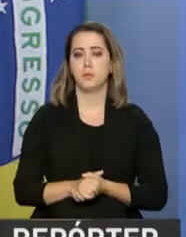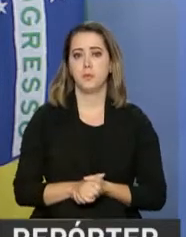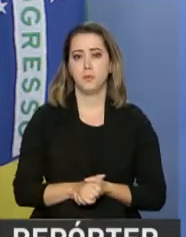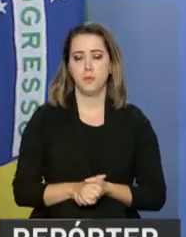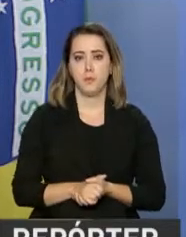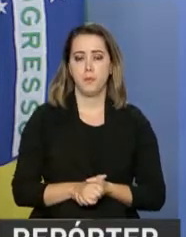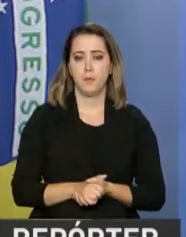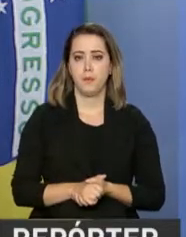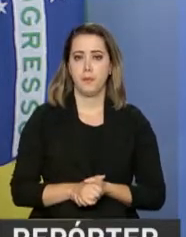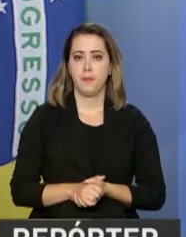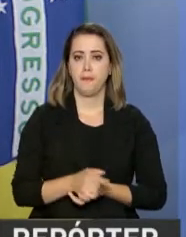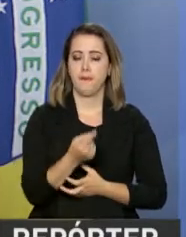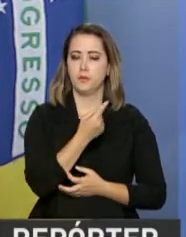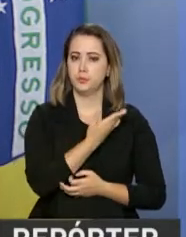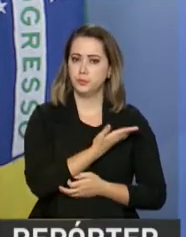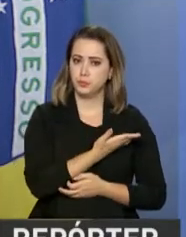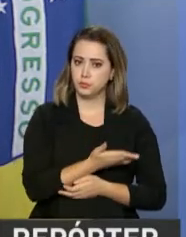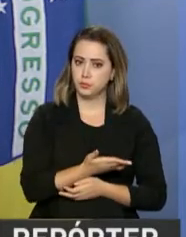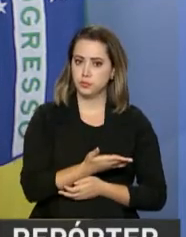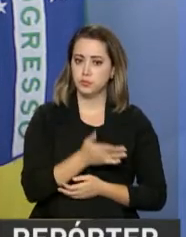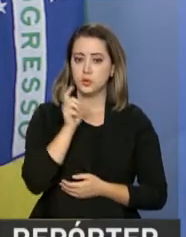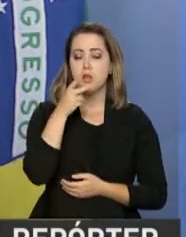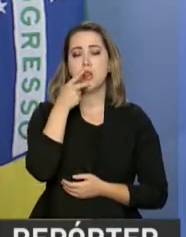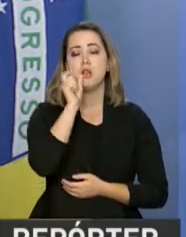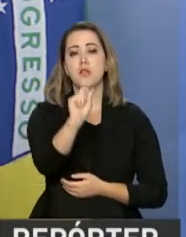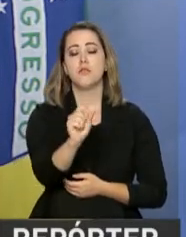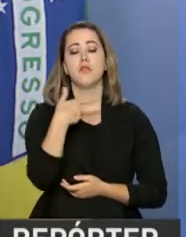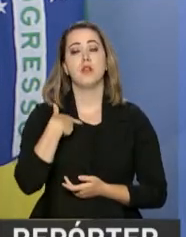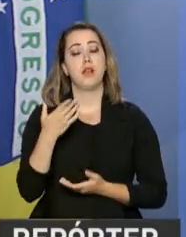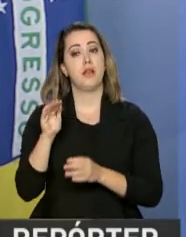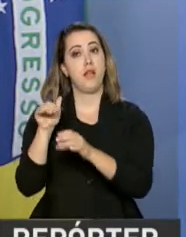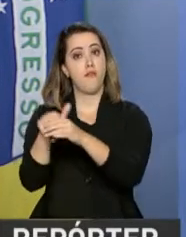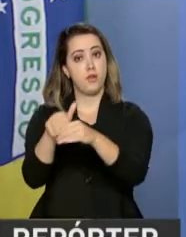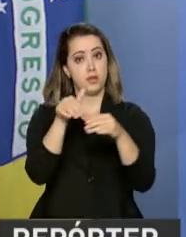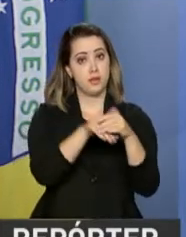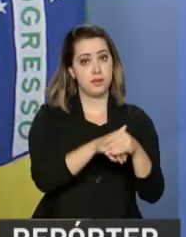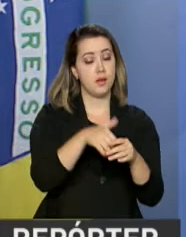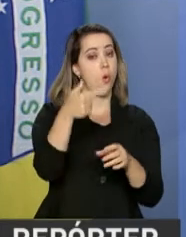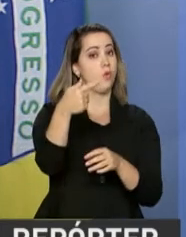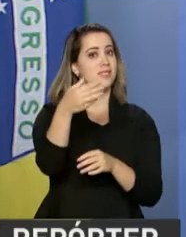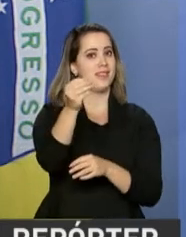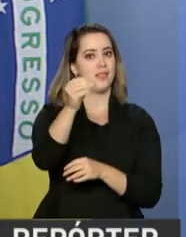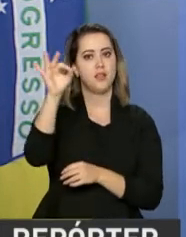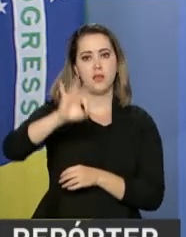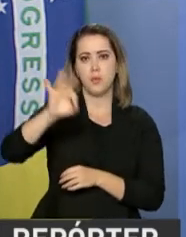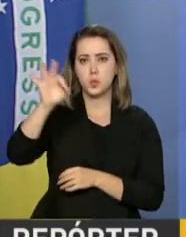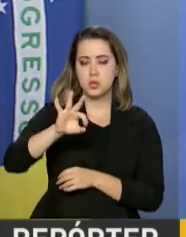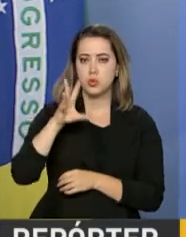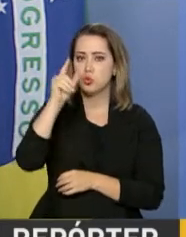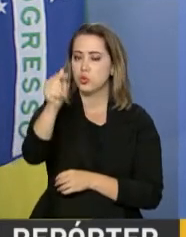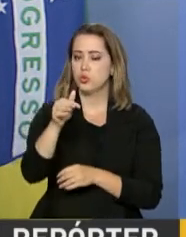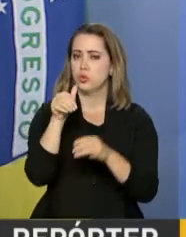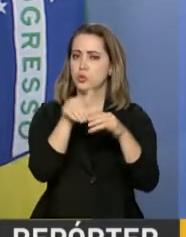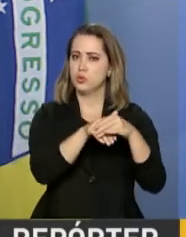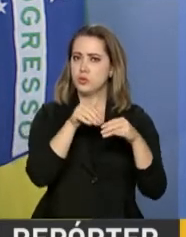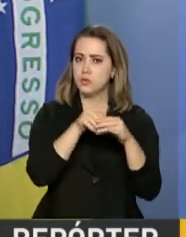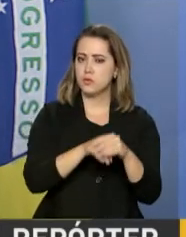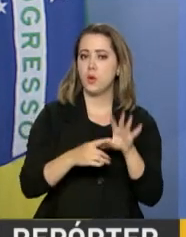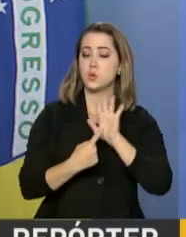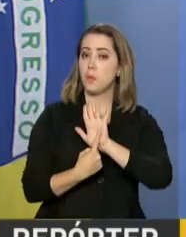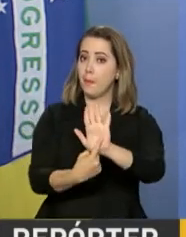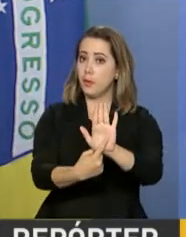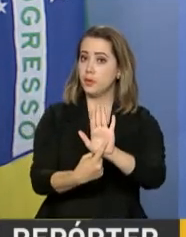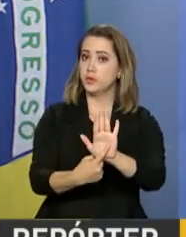a expressiva mas manifesta na votação cerca de 70 por cento dos votos dados é mais um sinal